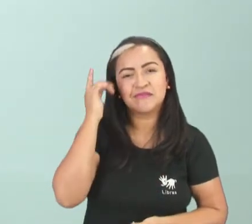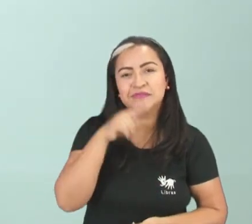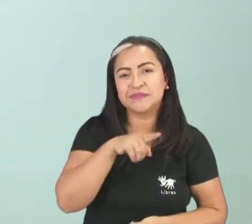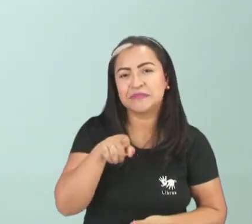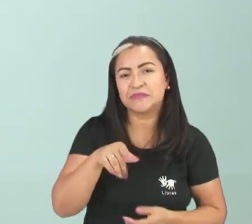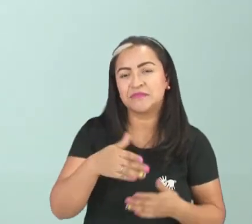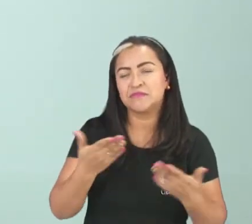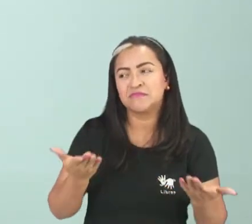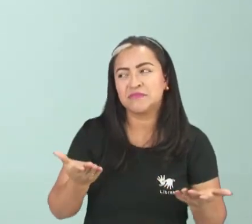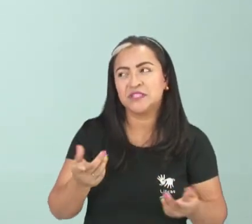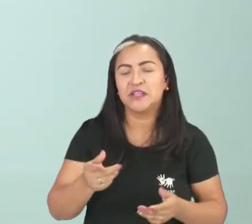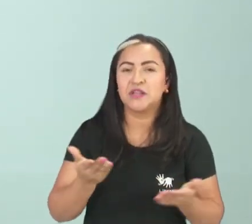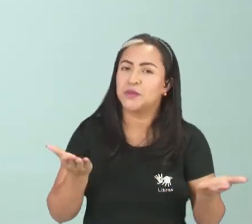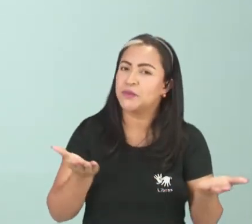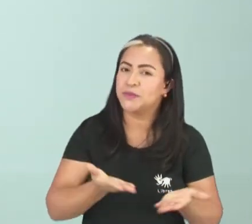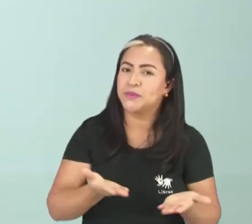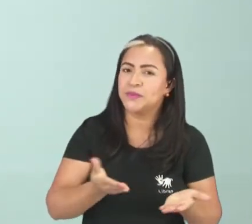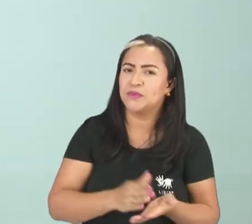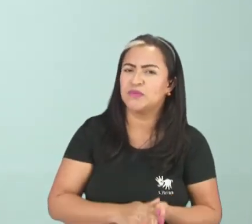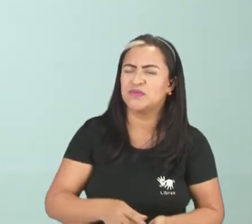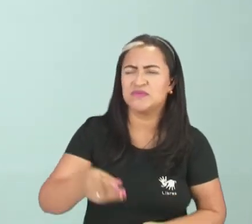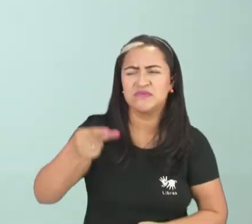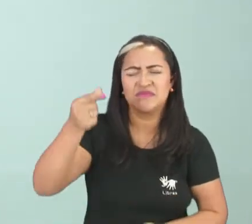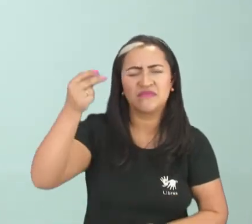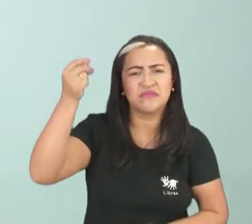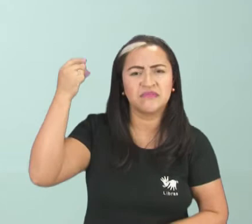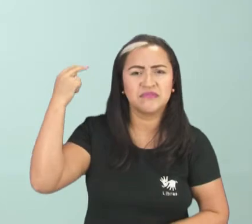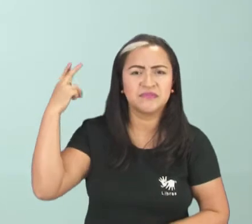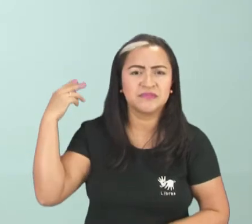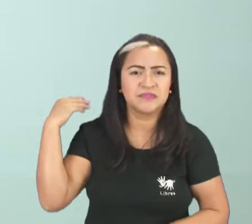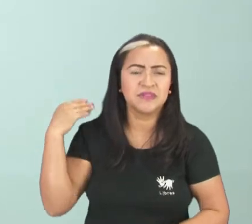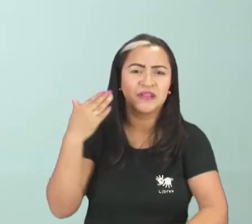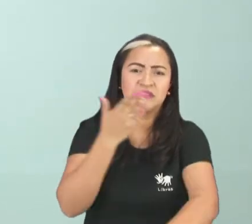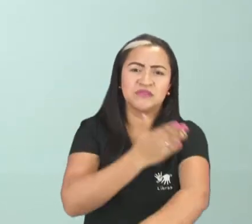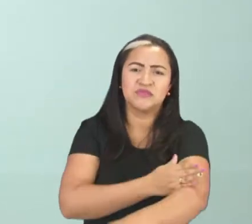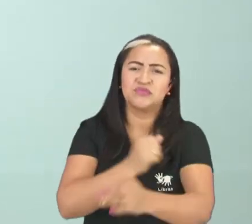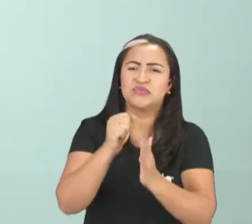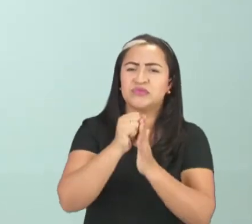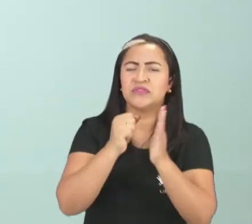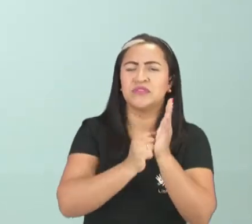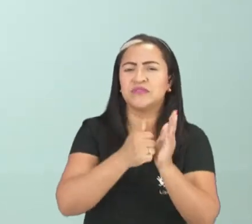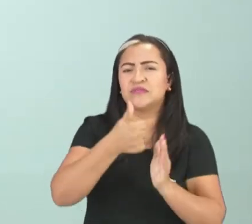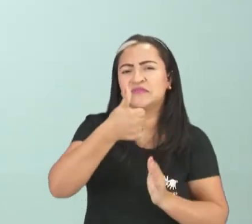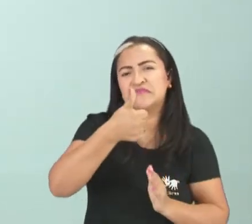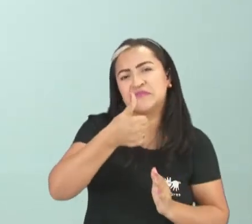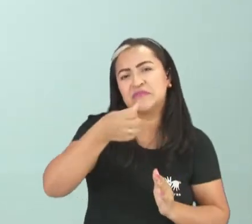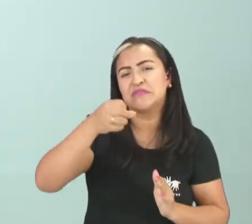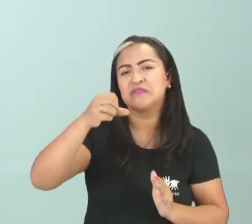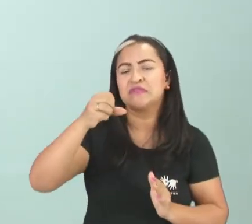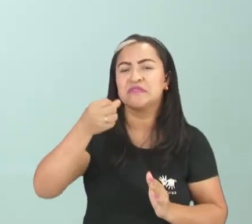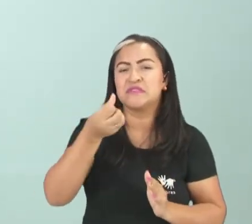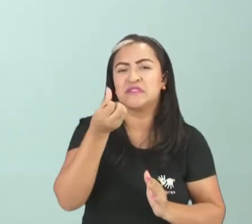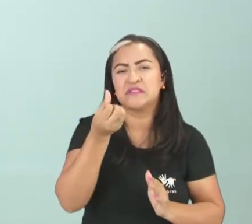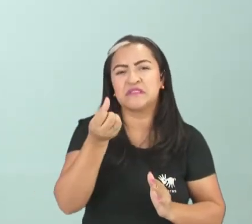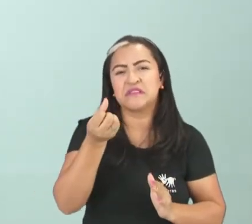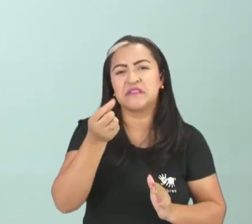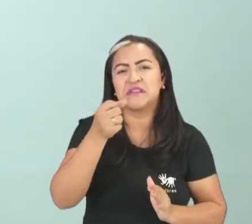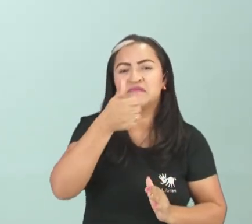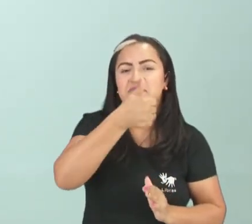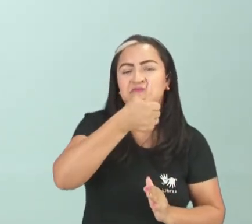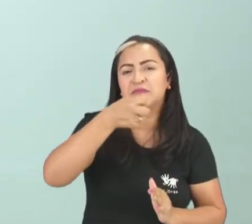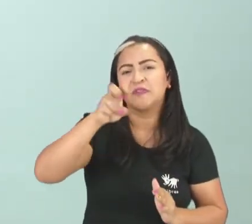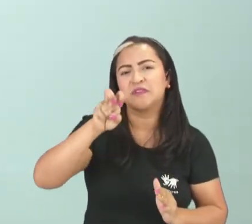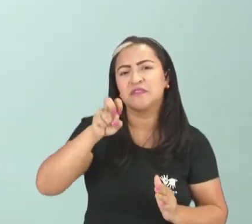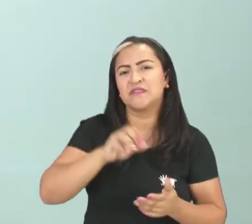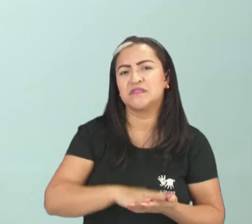que hoje, né, lá naquele período, lá no fim da Idade Média, no século XVI, no século XV, XVI, eles estavam tratando